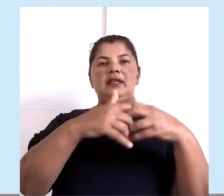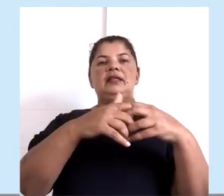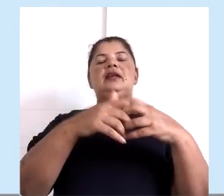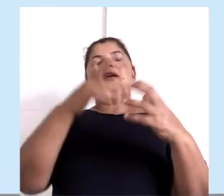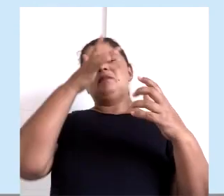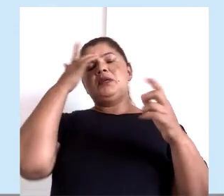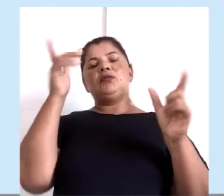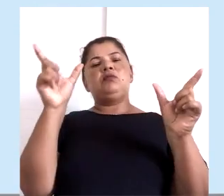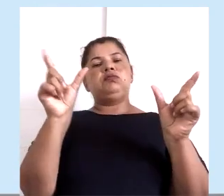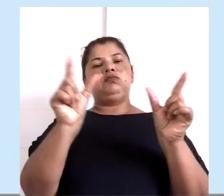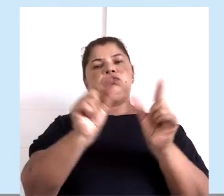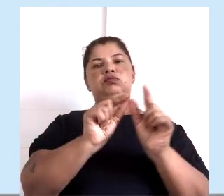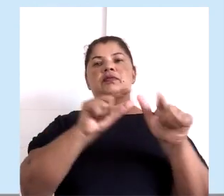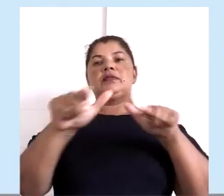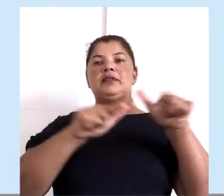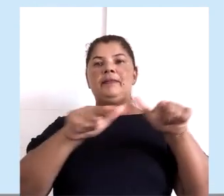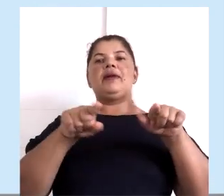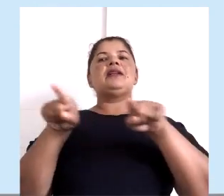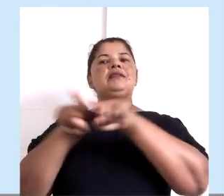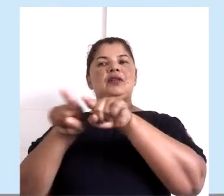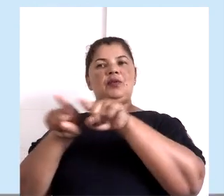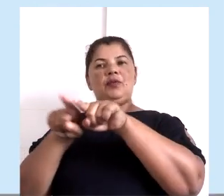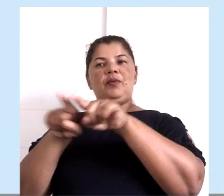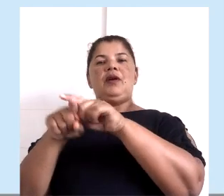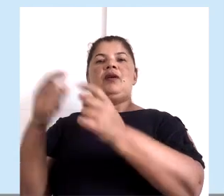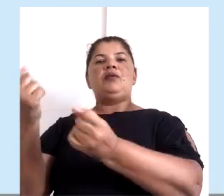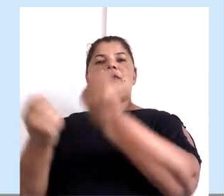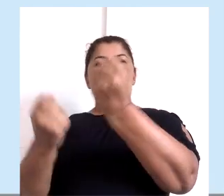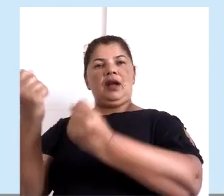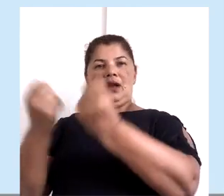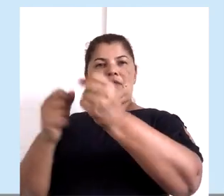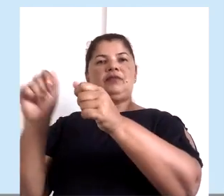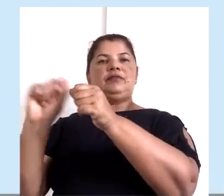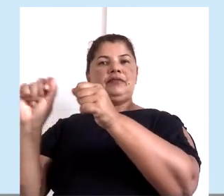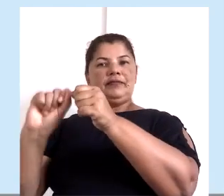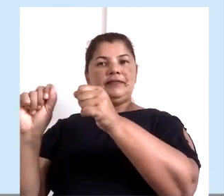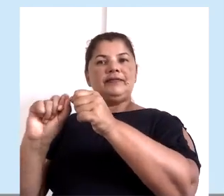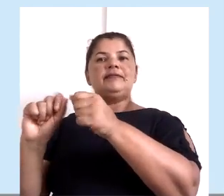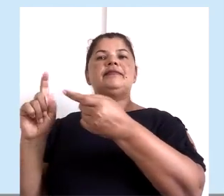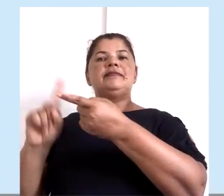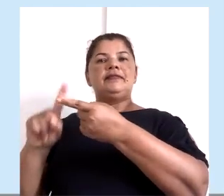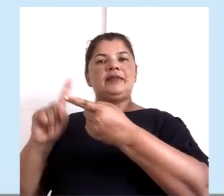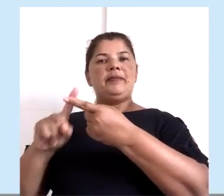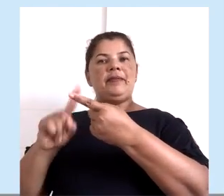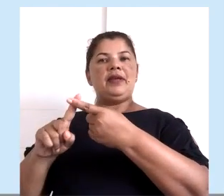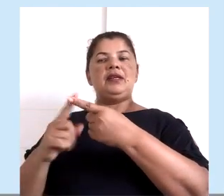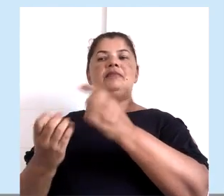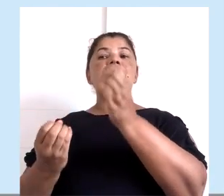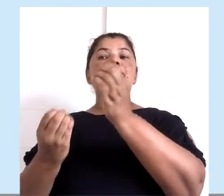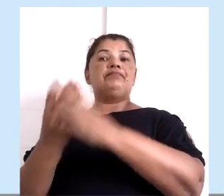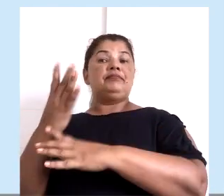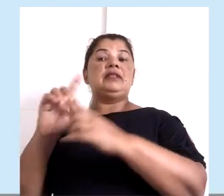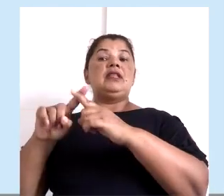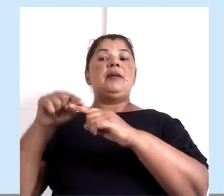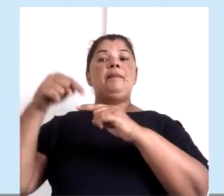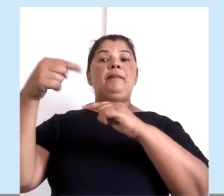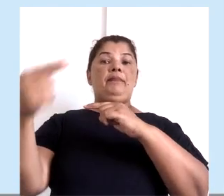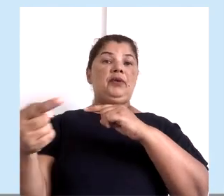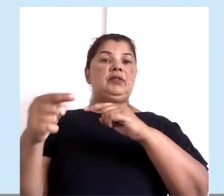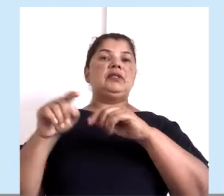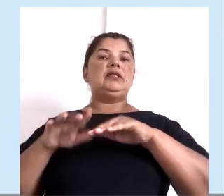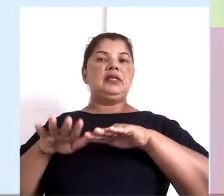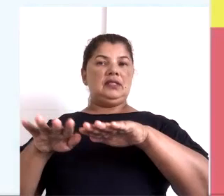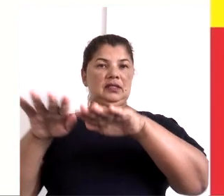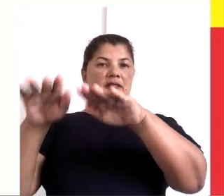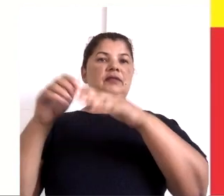pessoas trabalhando. Isso vai acontecer também na indústria automobilística, que ocorre depois do tecido, ok? Olha na tela